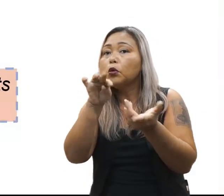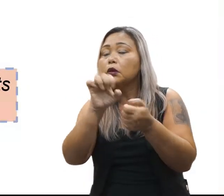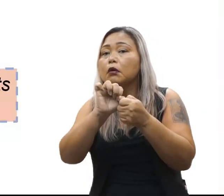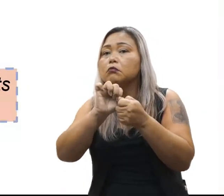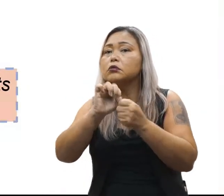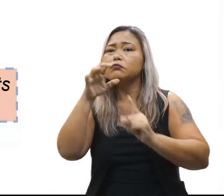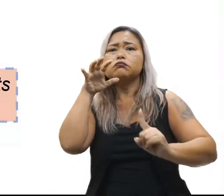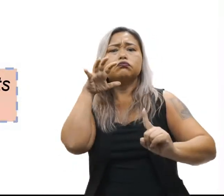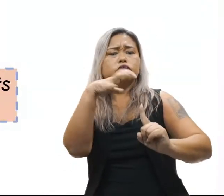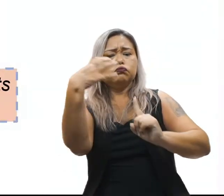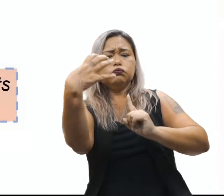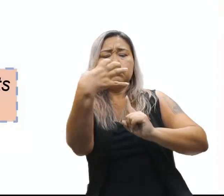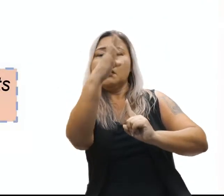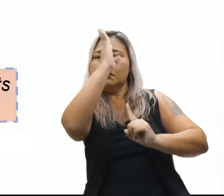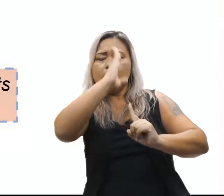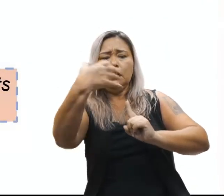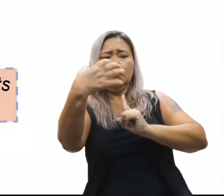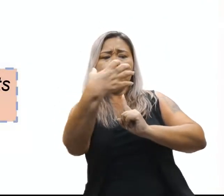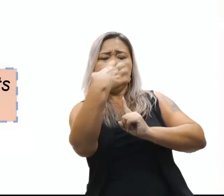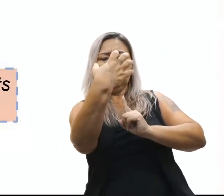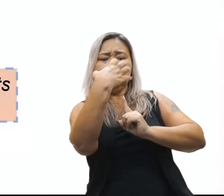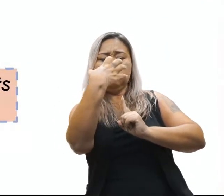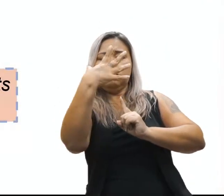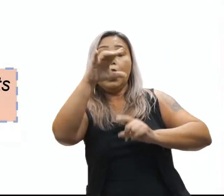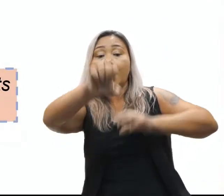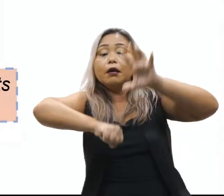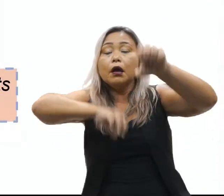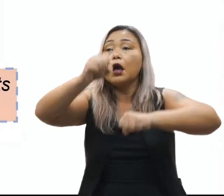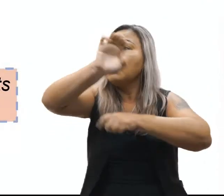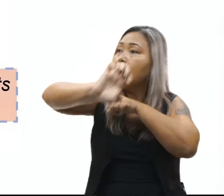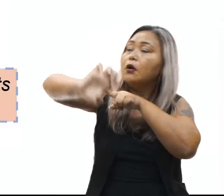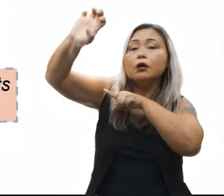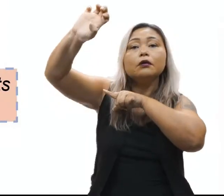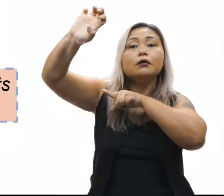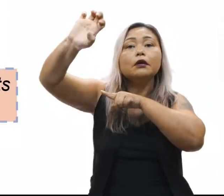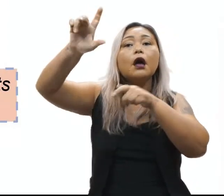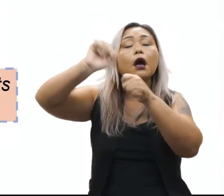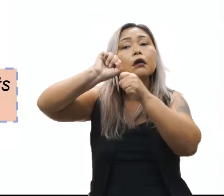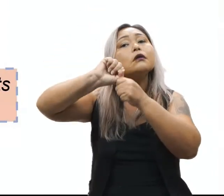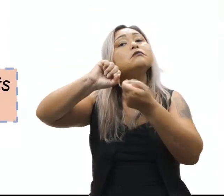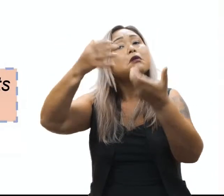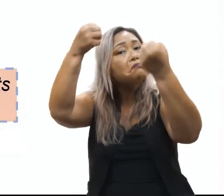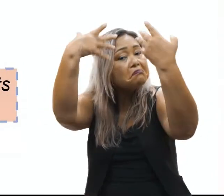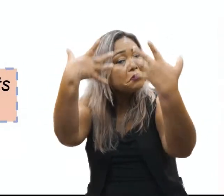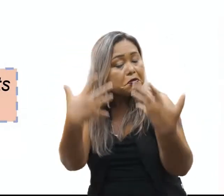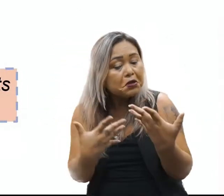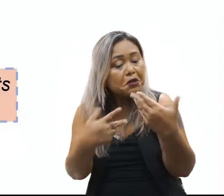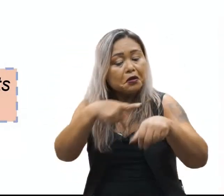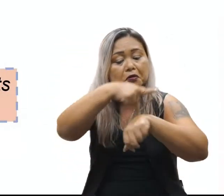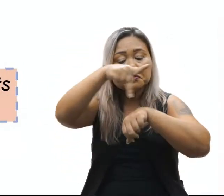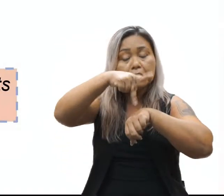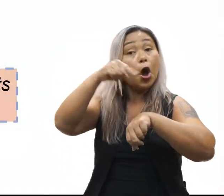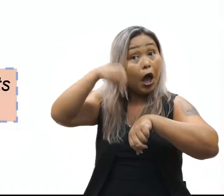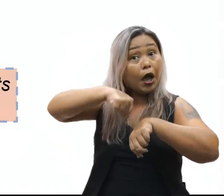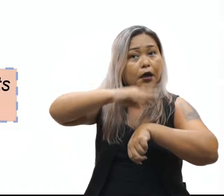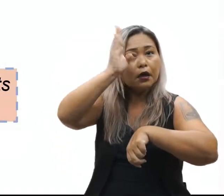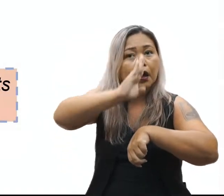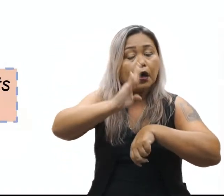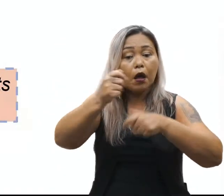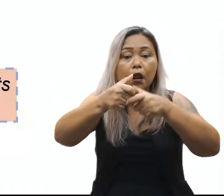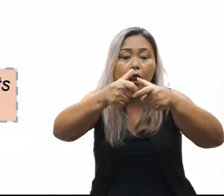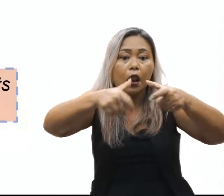influenciados diretamente pela colonização europeia. Isso explica o fato de nós sermos um país, né, com o maior número